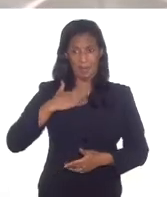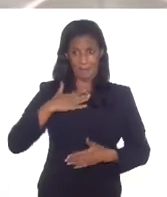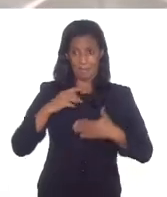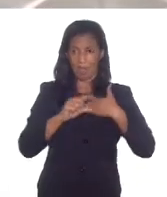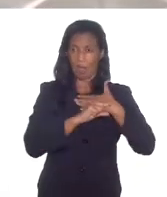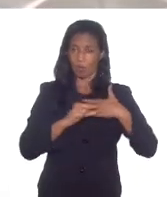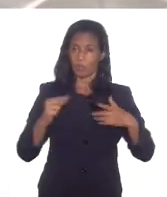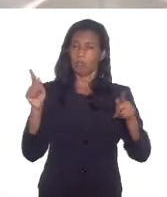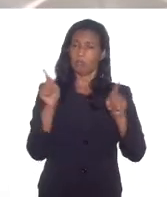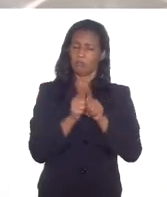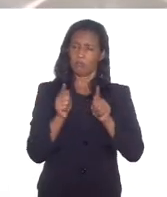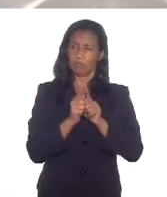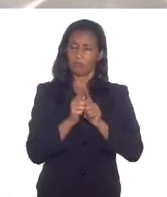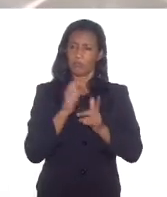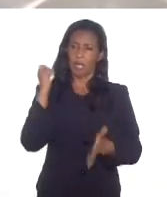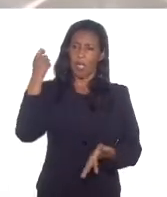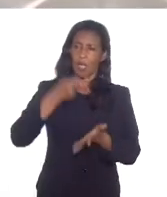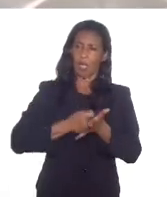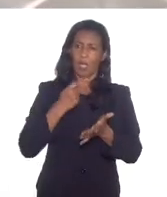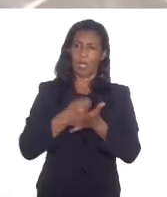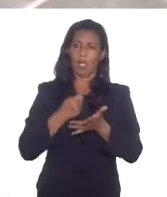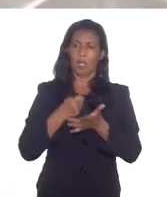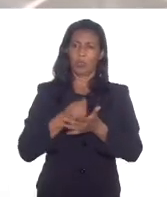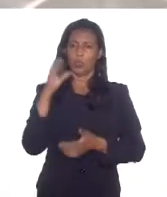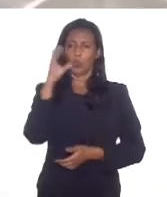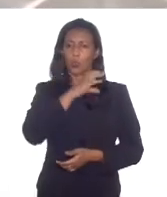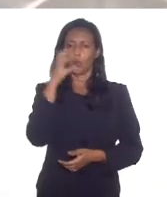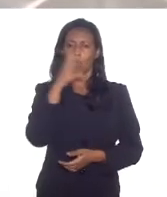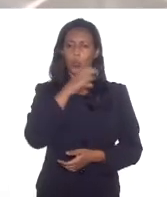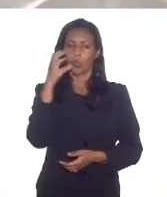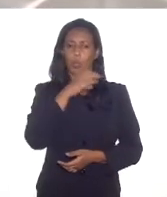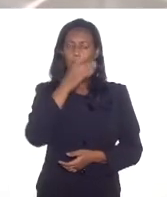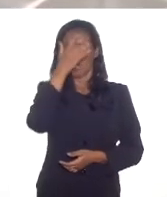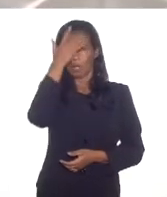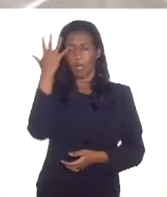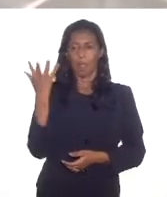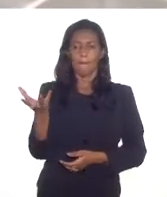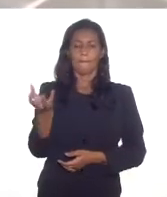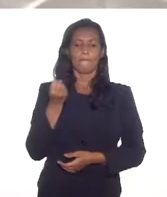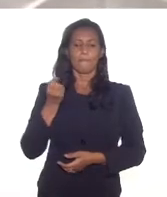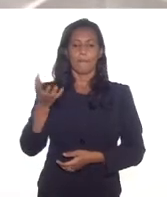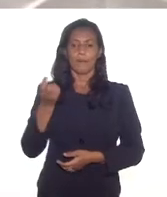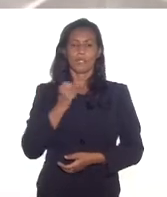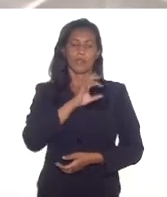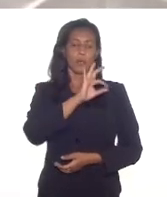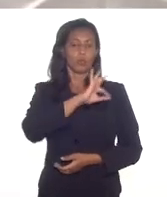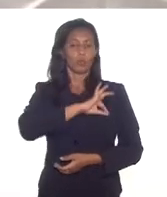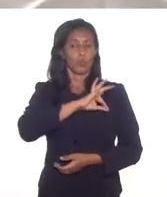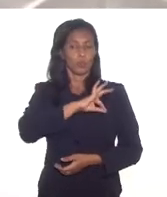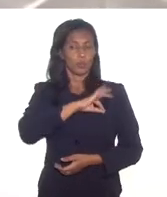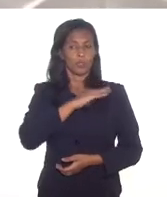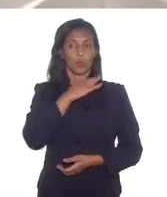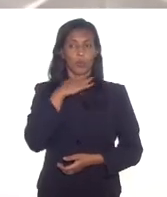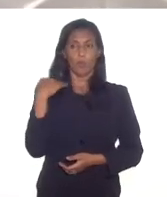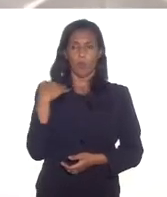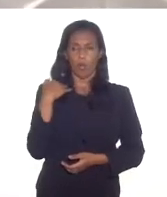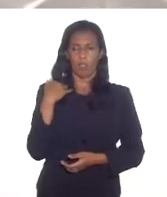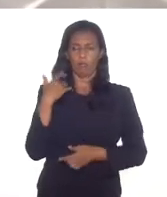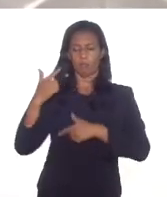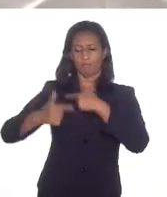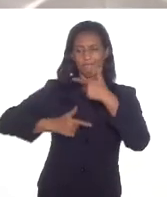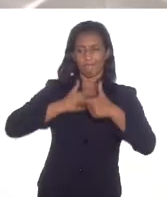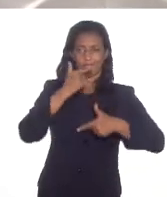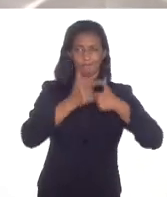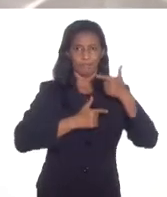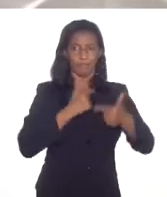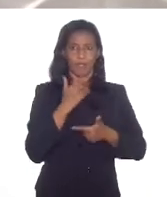lei que garante, né, o atendimento imediato às pensões dos policiais que morreram em acidente de trabalho